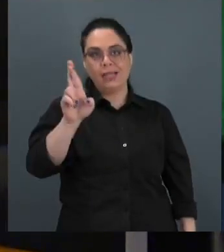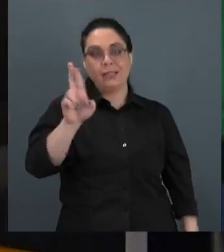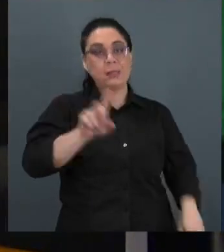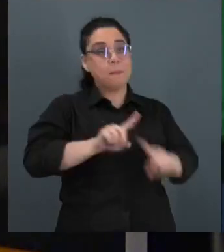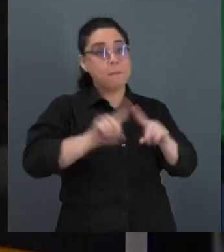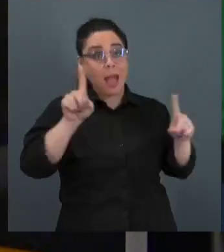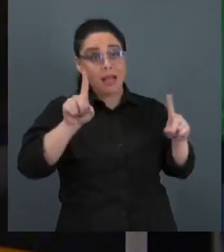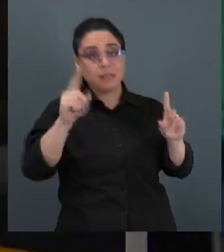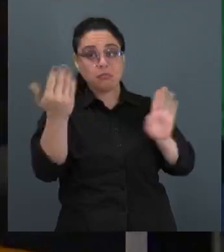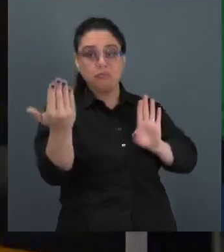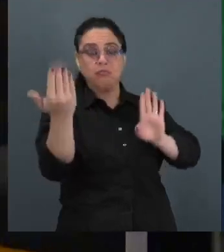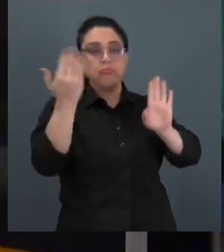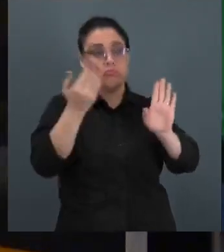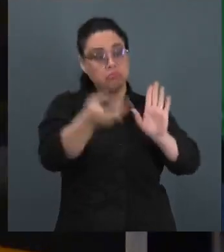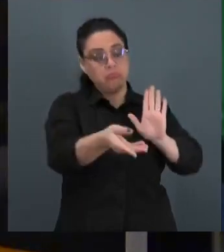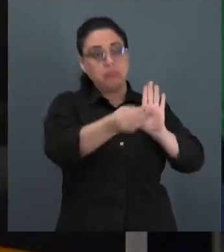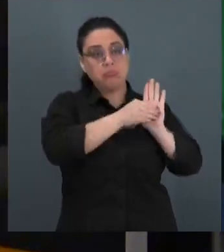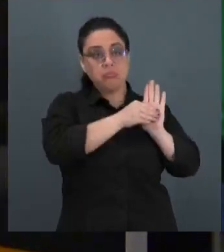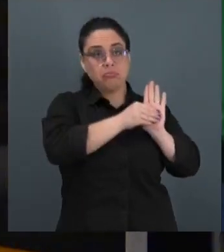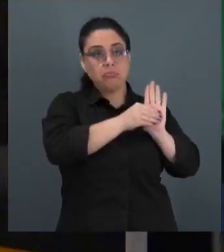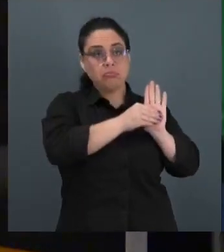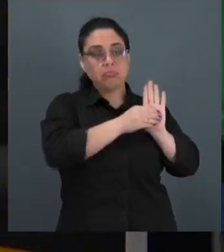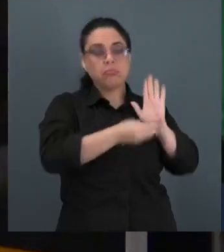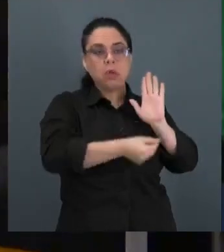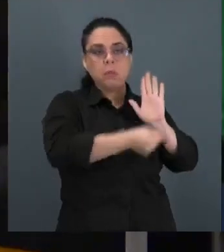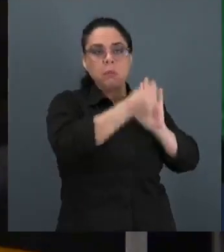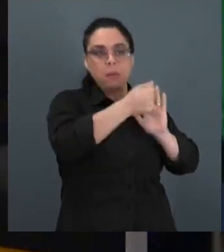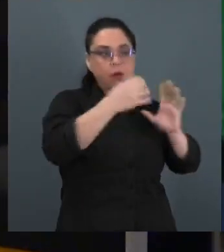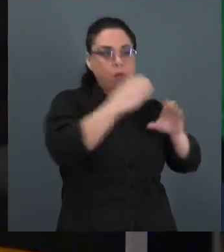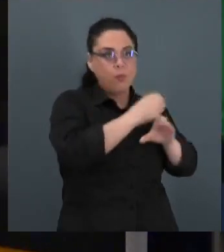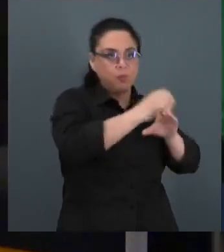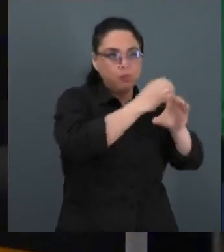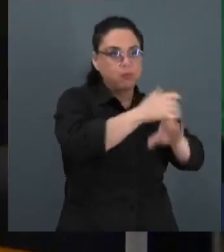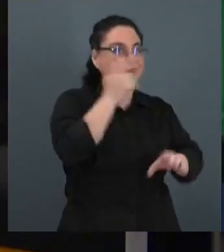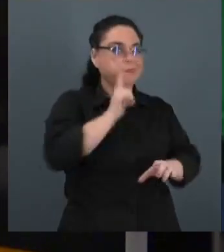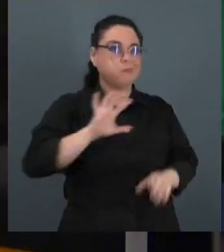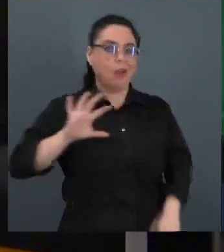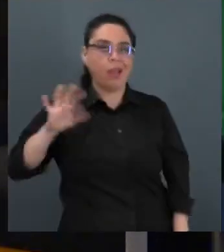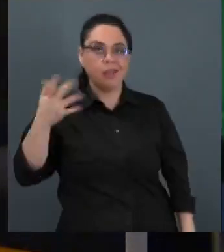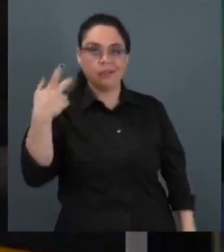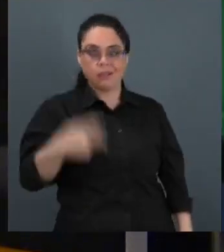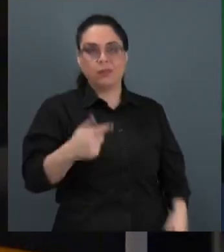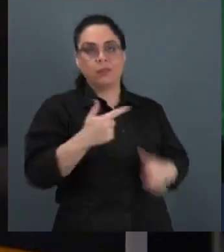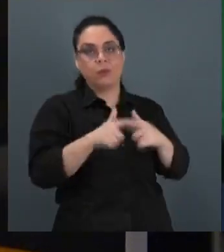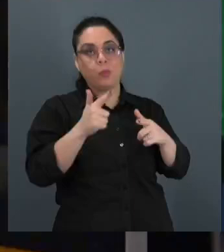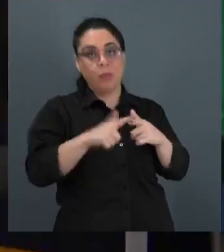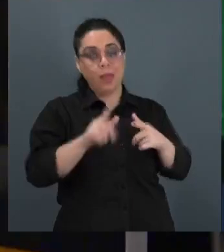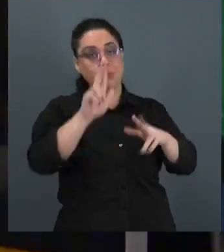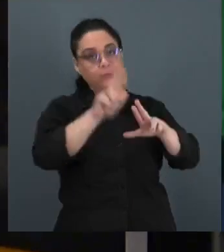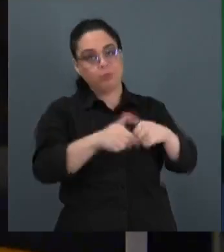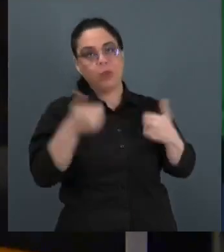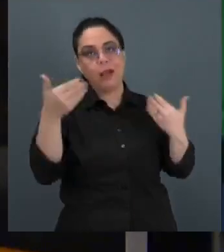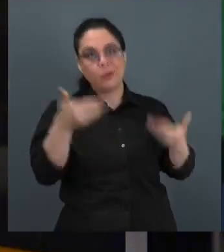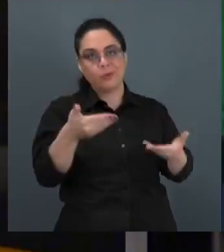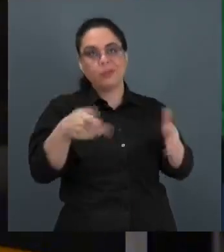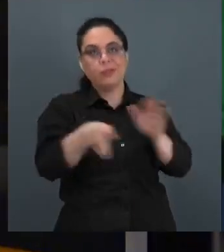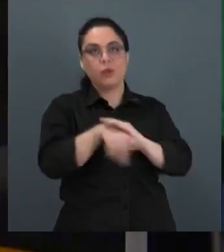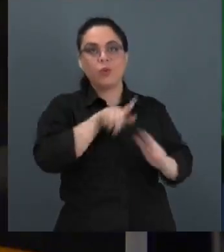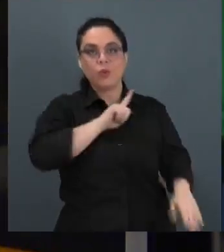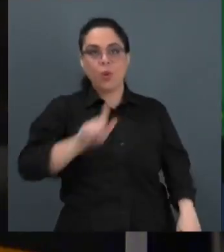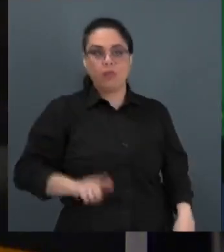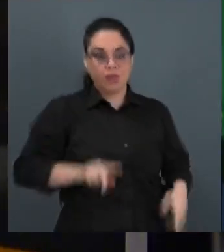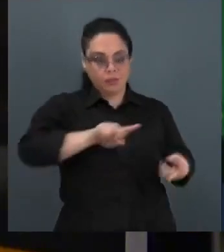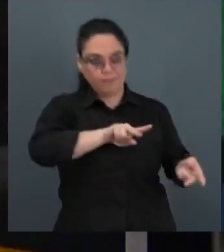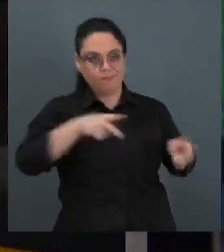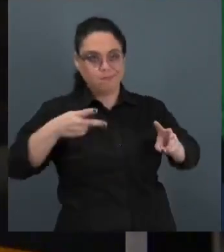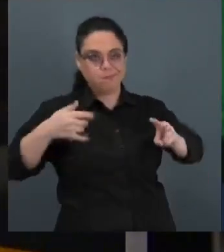a contrapartida de receitas suficientes para resolver este problema que foi causado pelo governo de